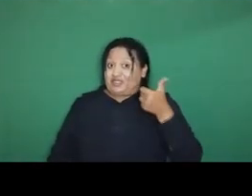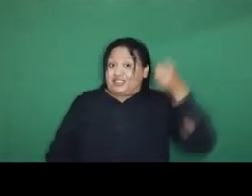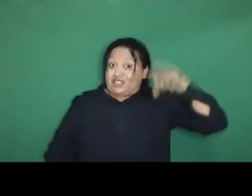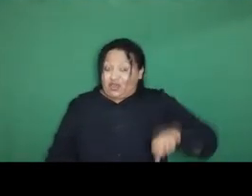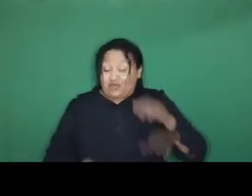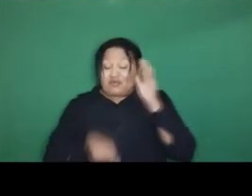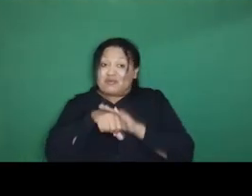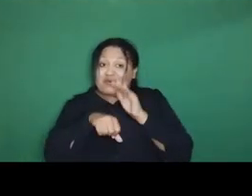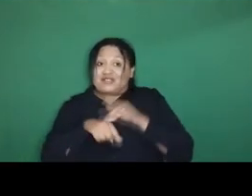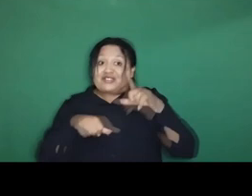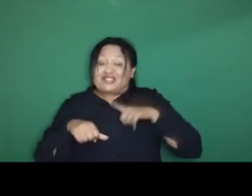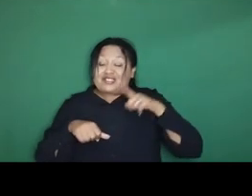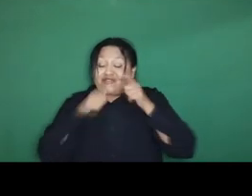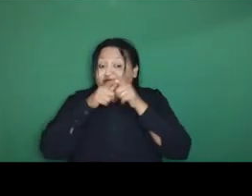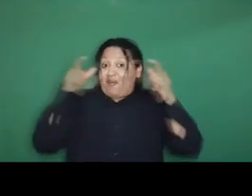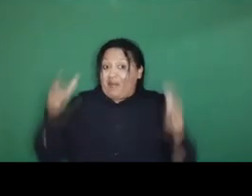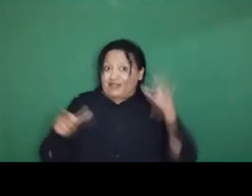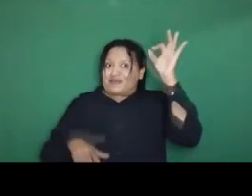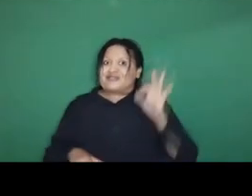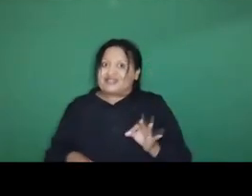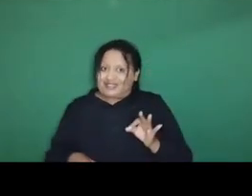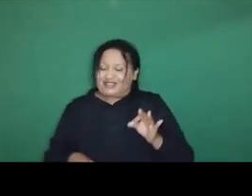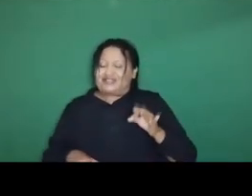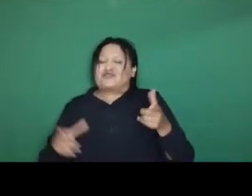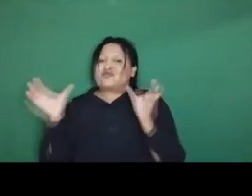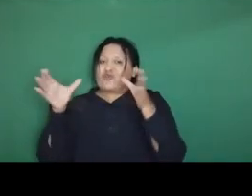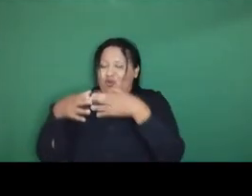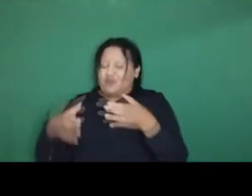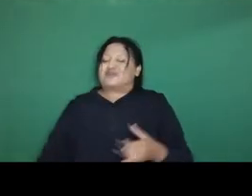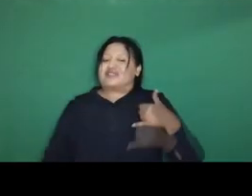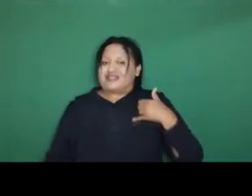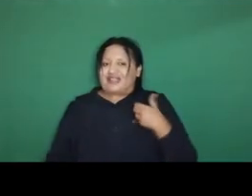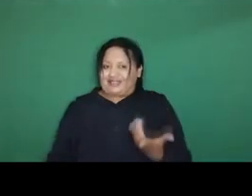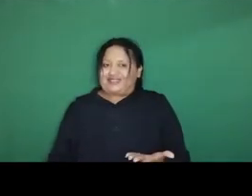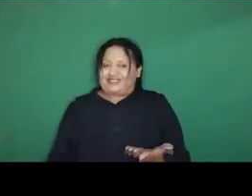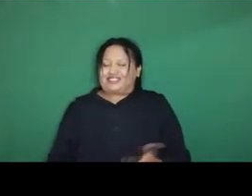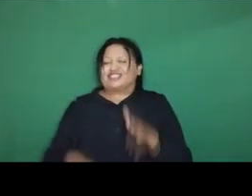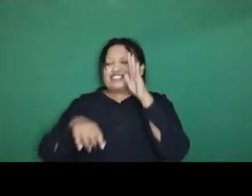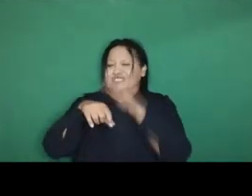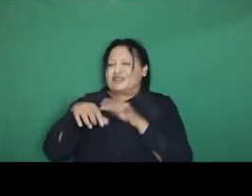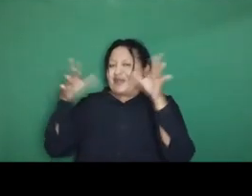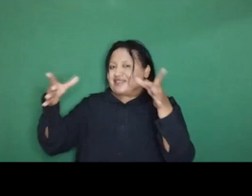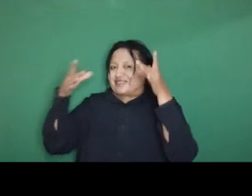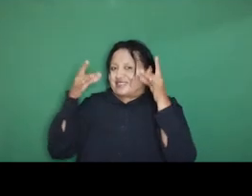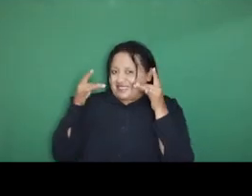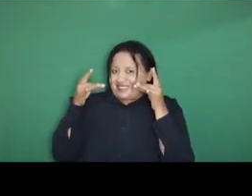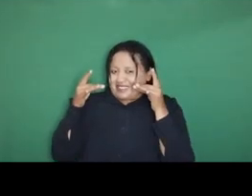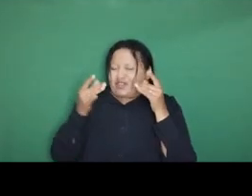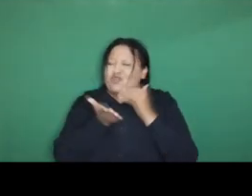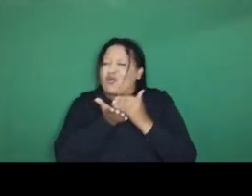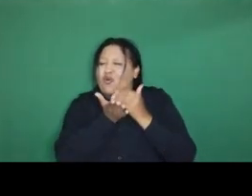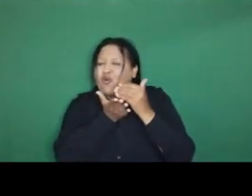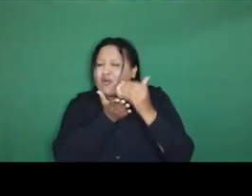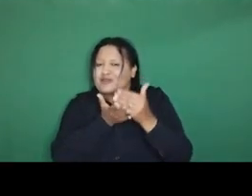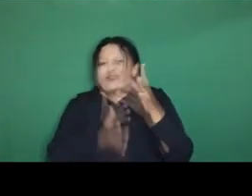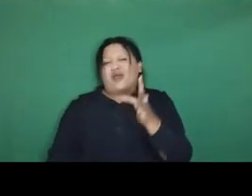porcentagens dos grupos didático que ficam no topo da pirâmide exatamente o que a gente chamou atenção no início da